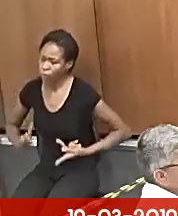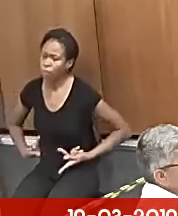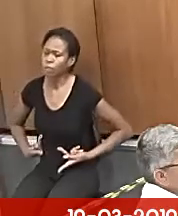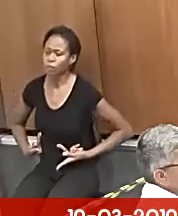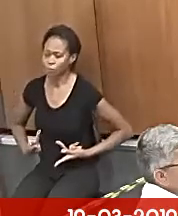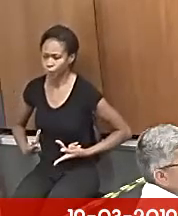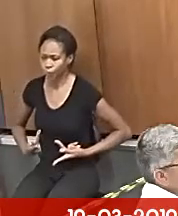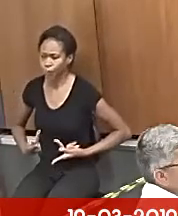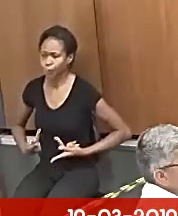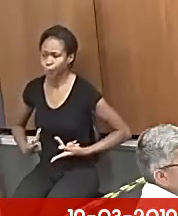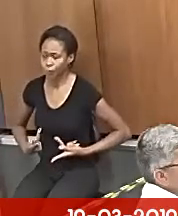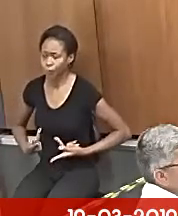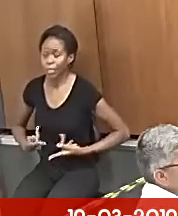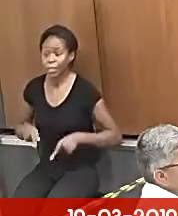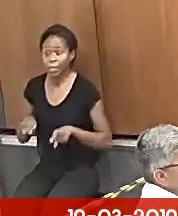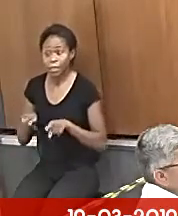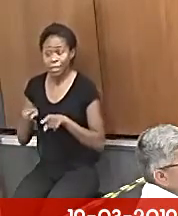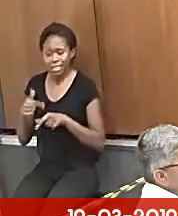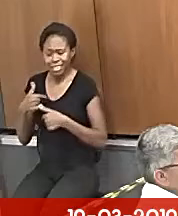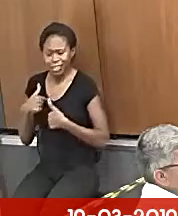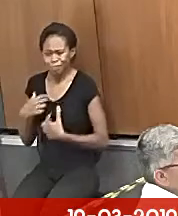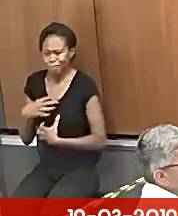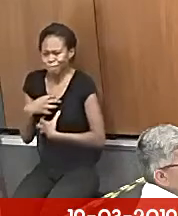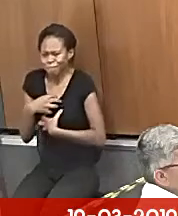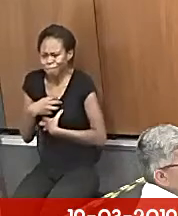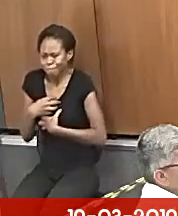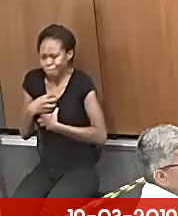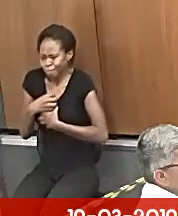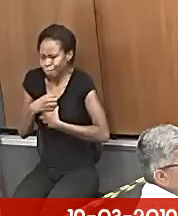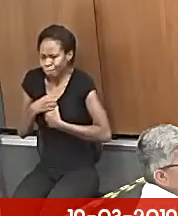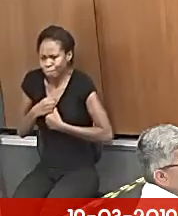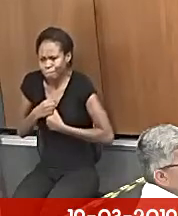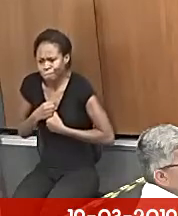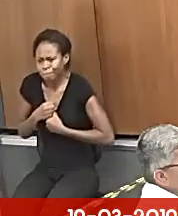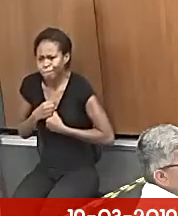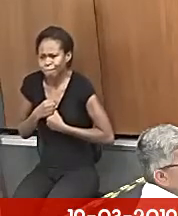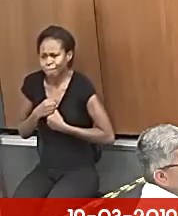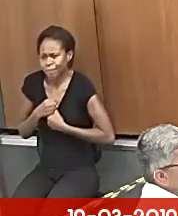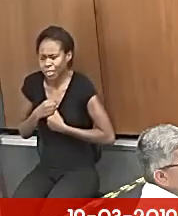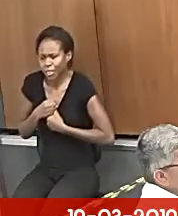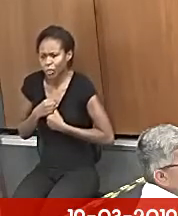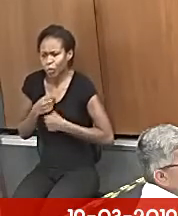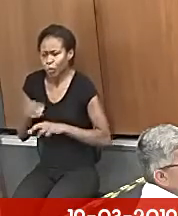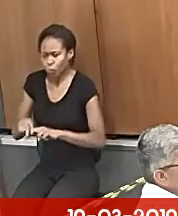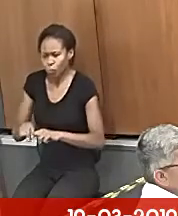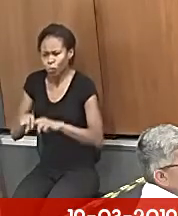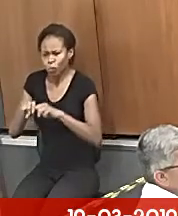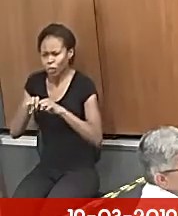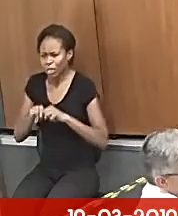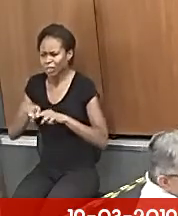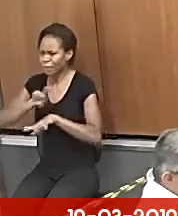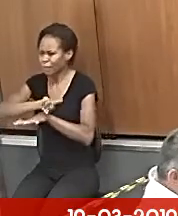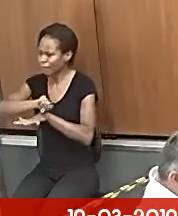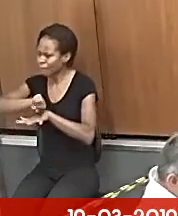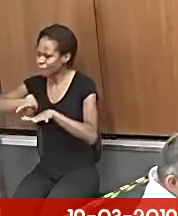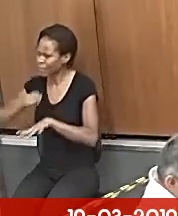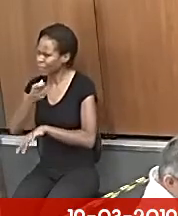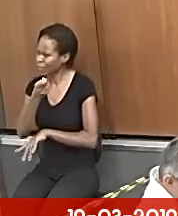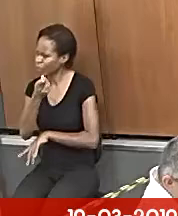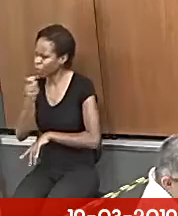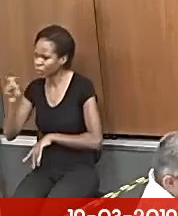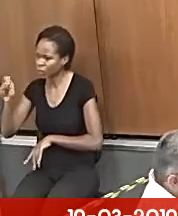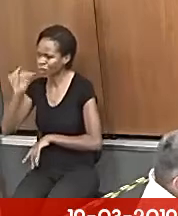ah e tem um angustiado demais com a situação das diversas associações que estão